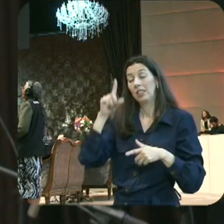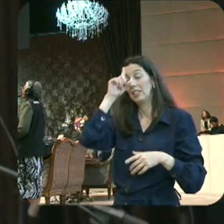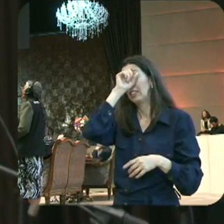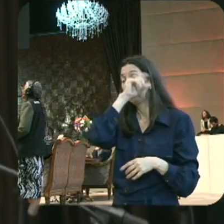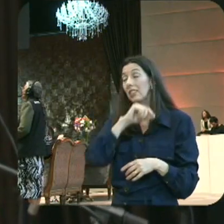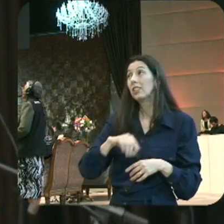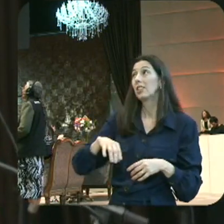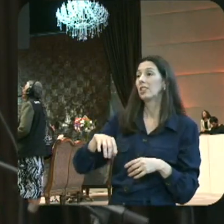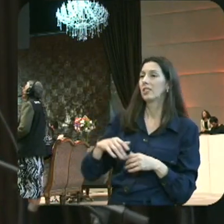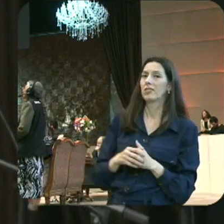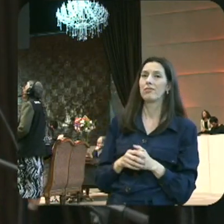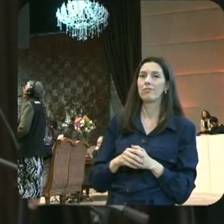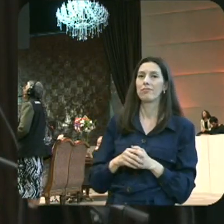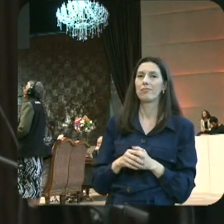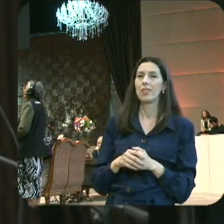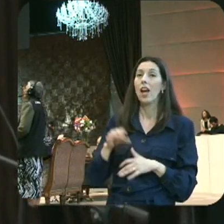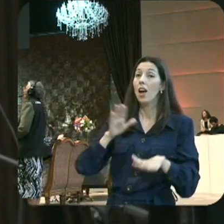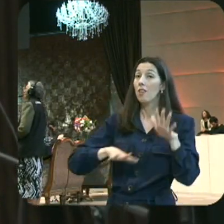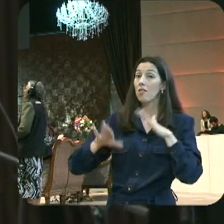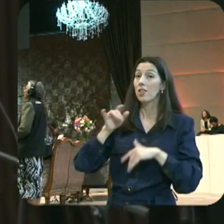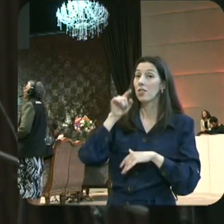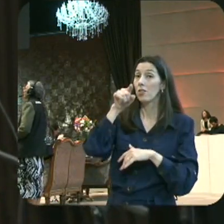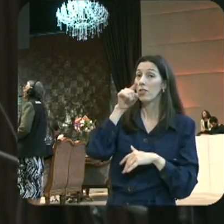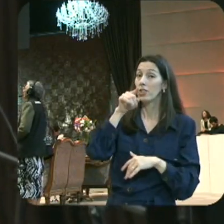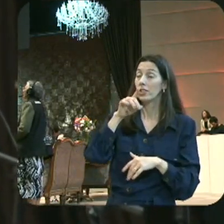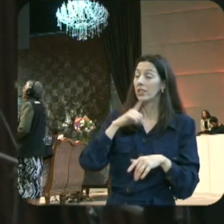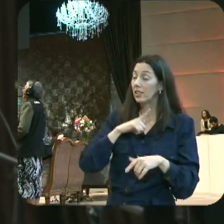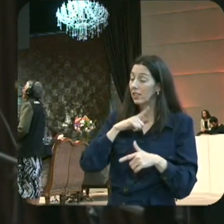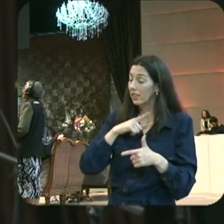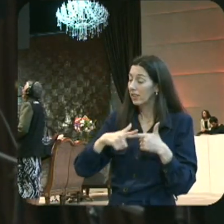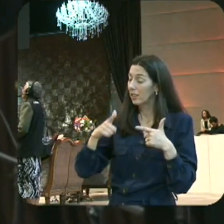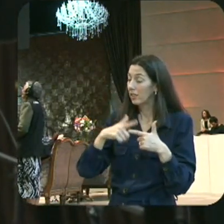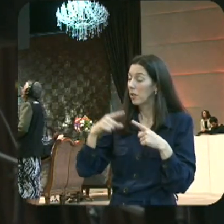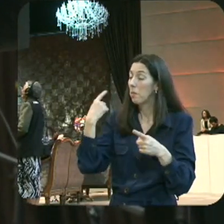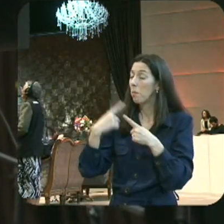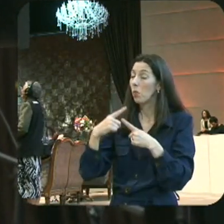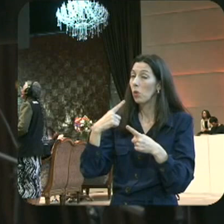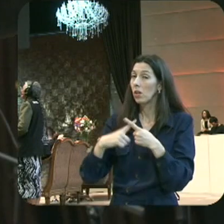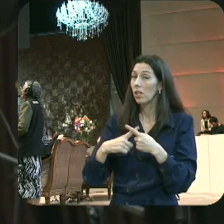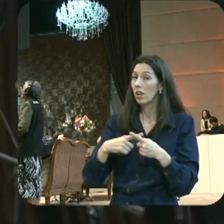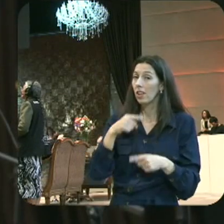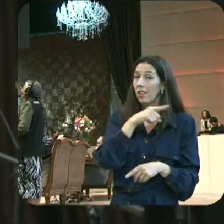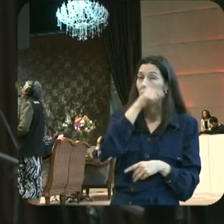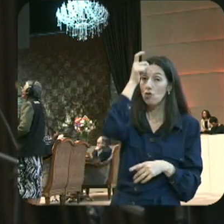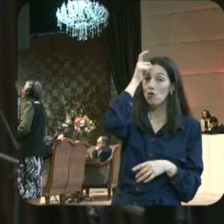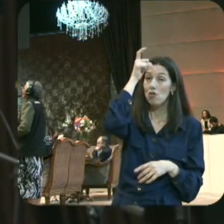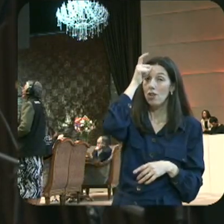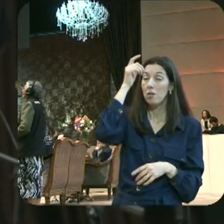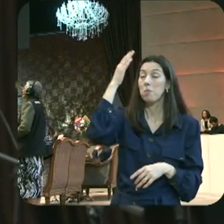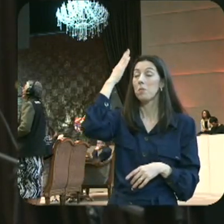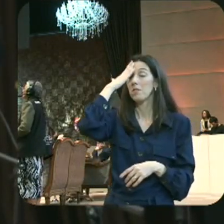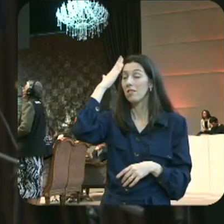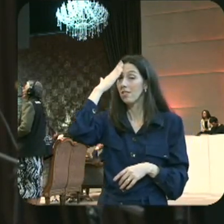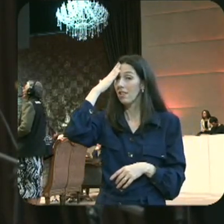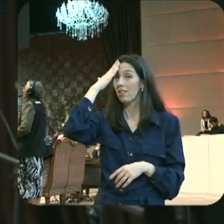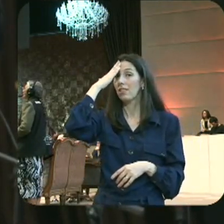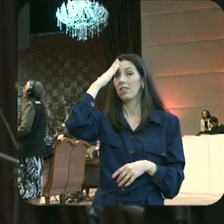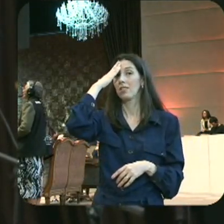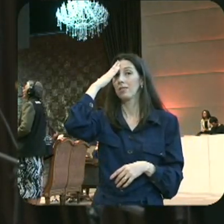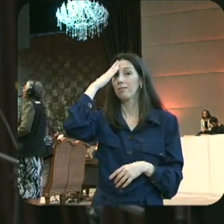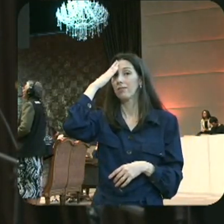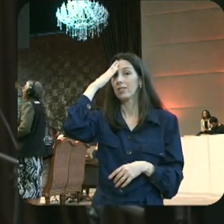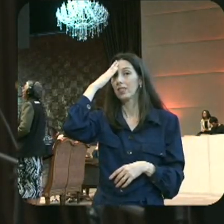está vivendo embates, porque o inimigo sabe que ele não